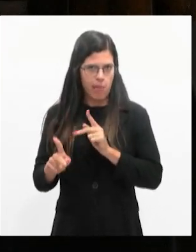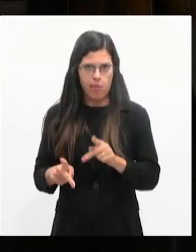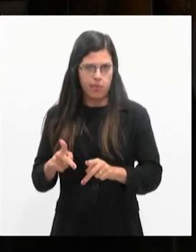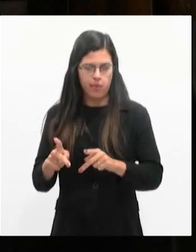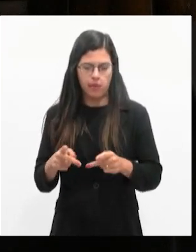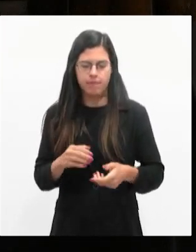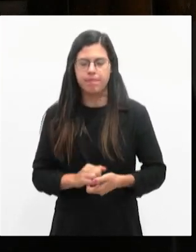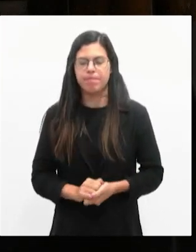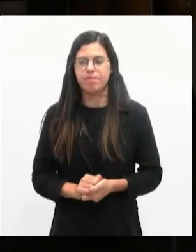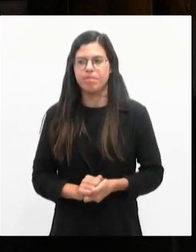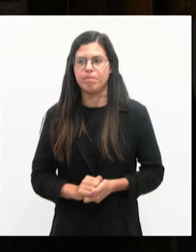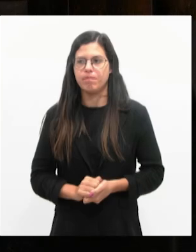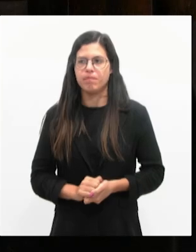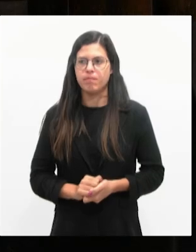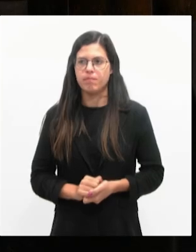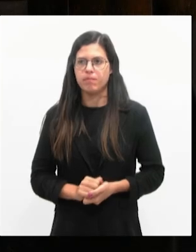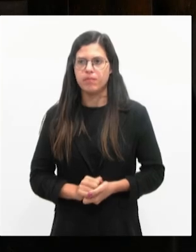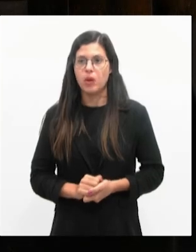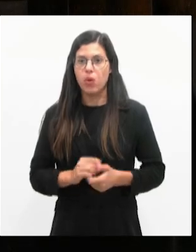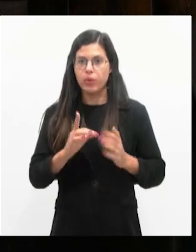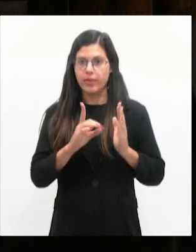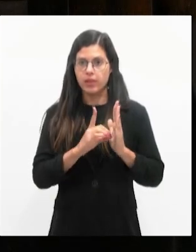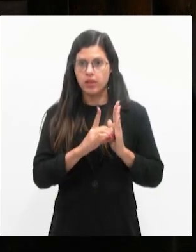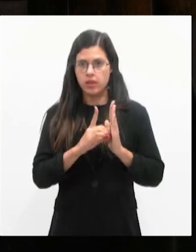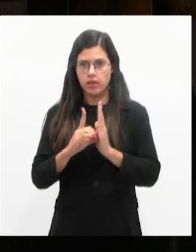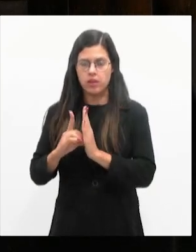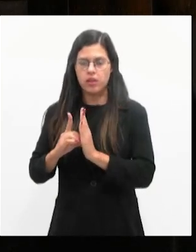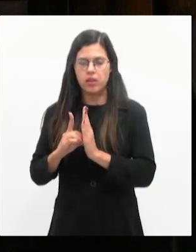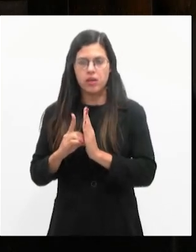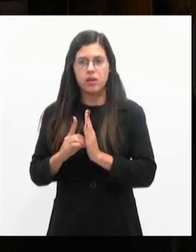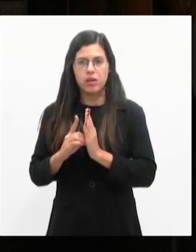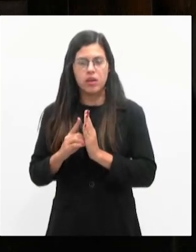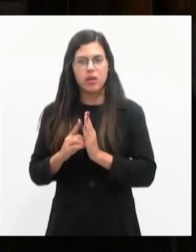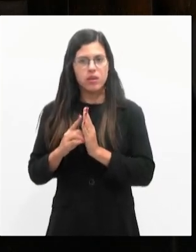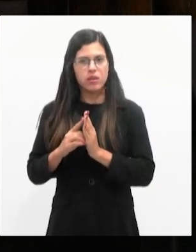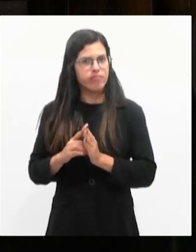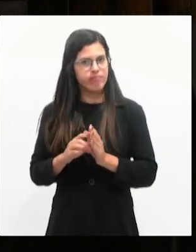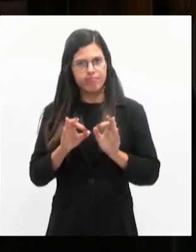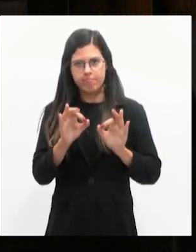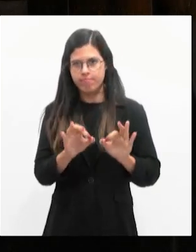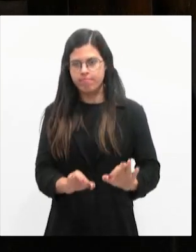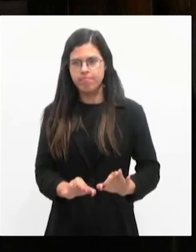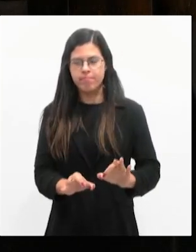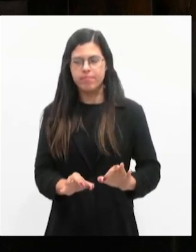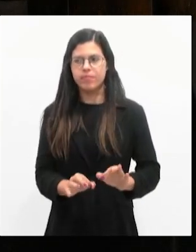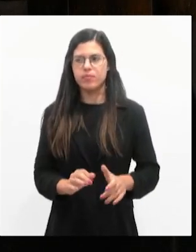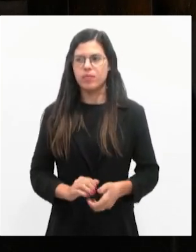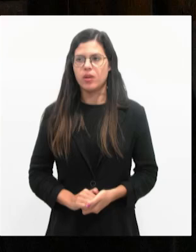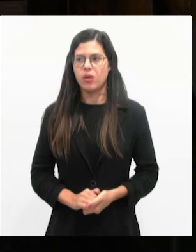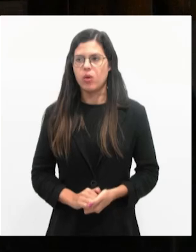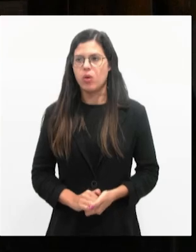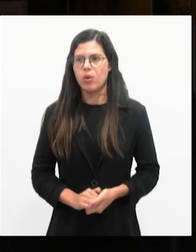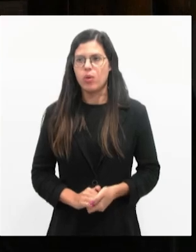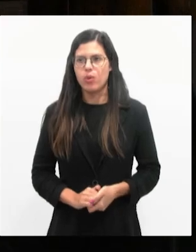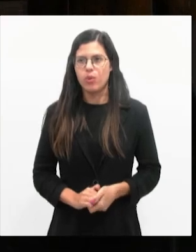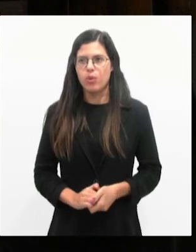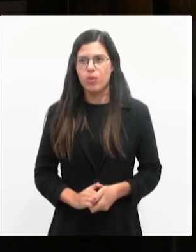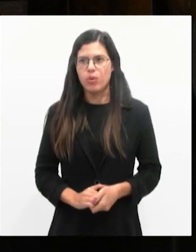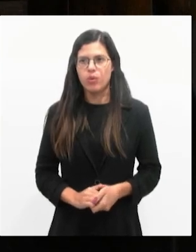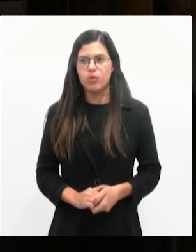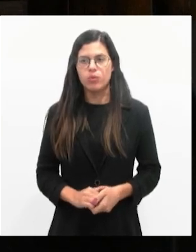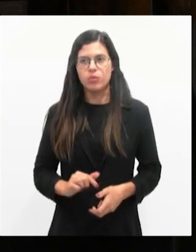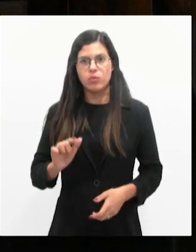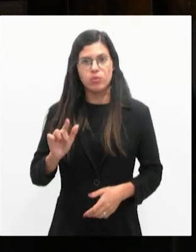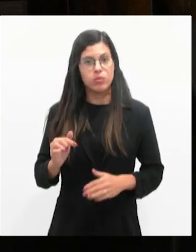O DETRAN é, talvez, sem dúvida nenhuma, um dos órgãos que tem